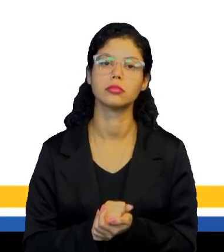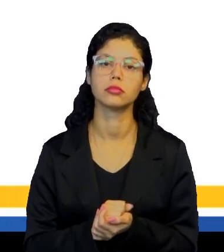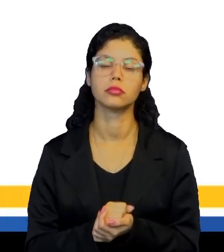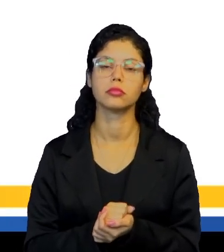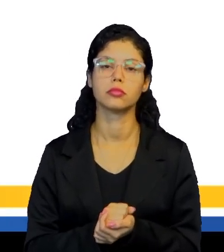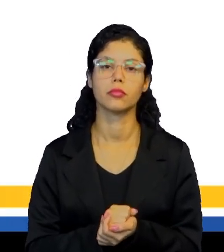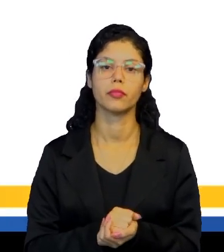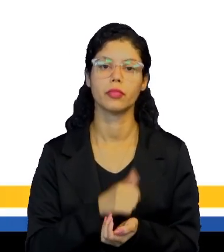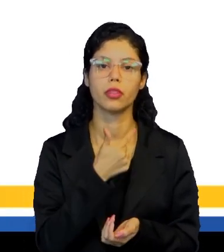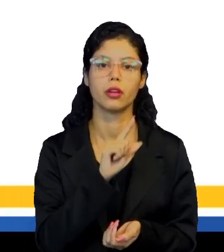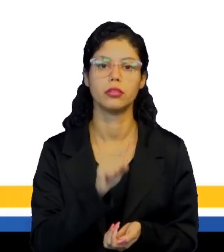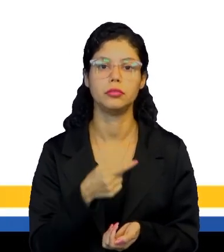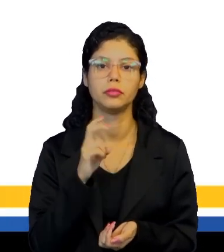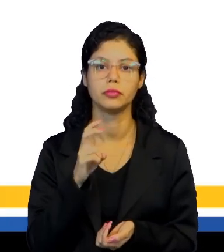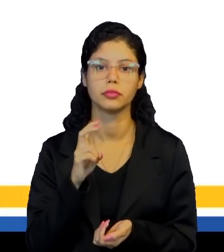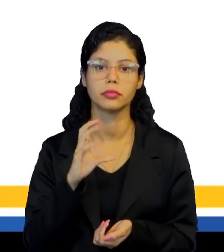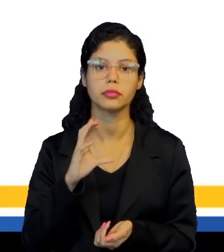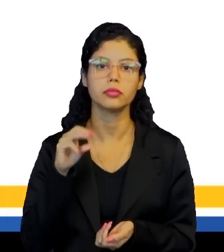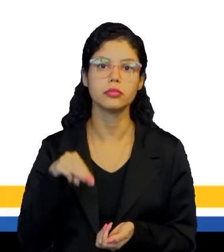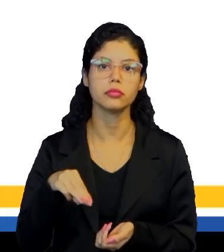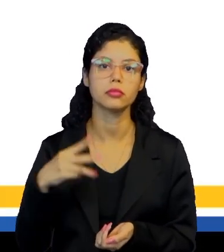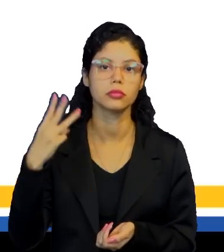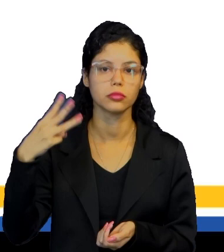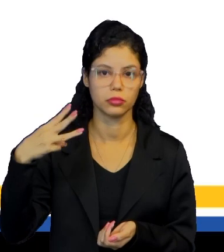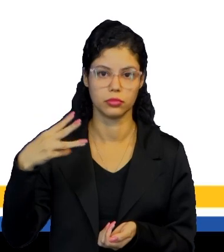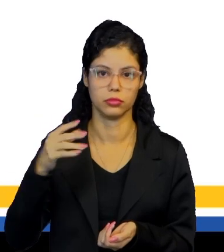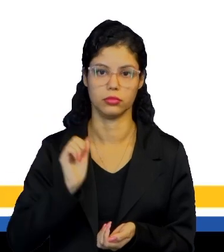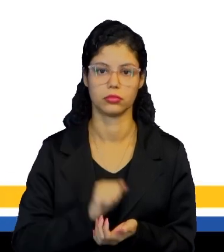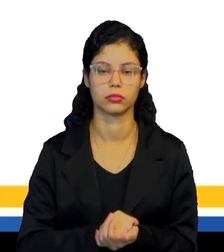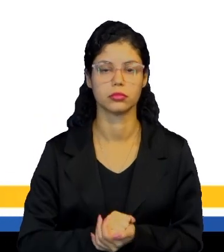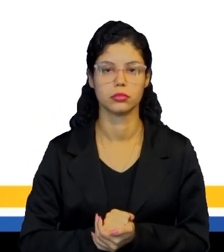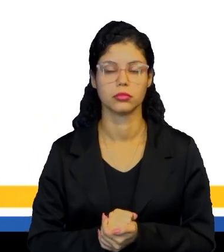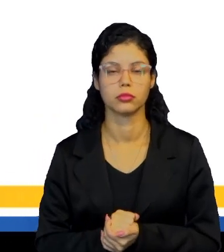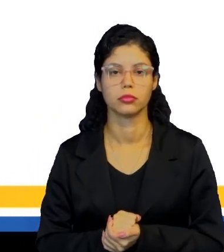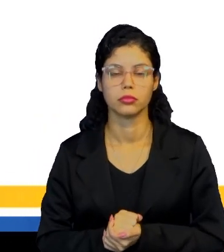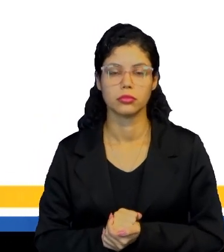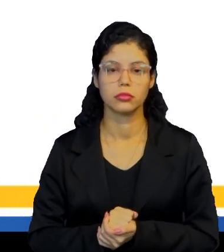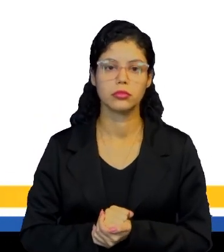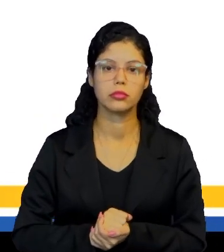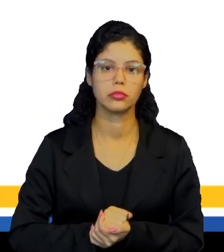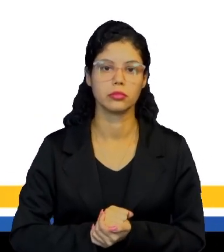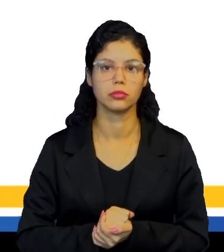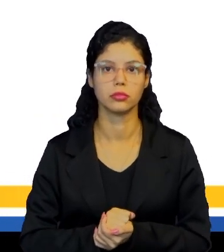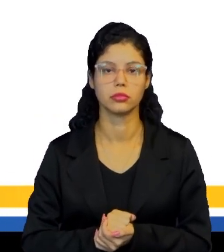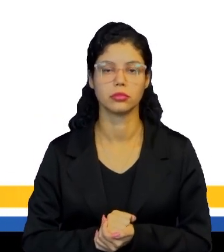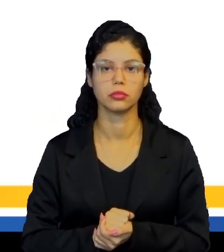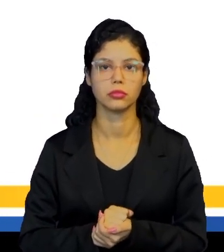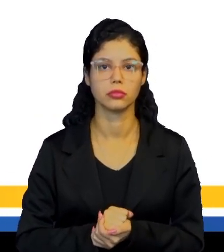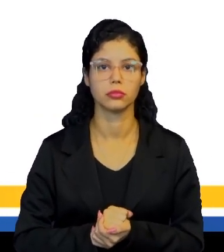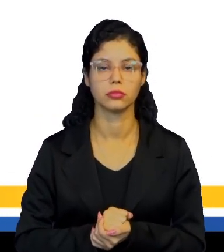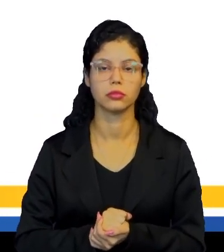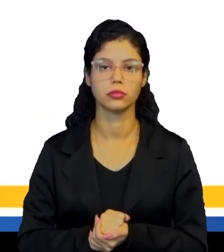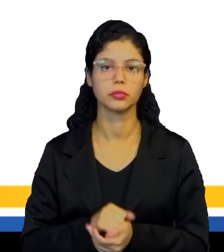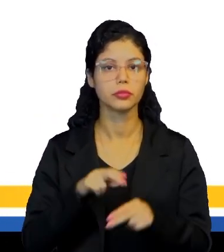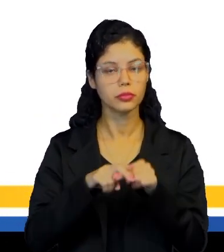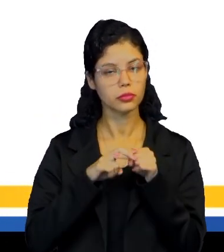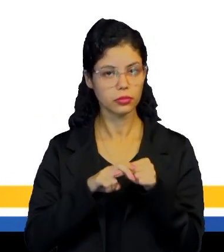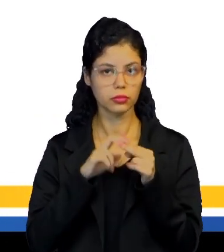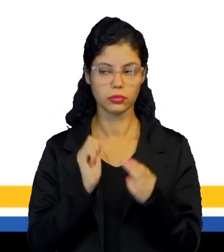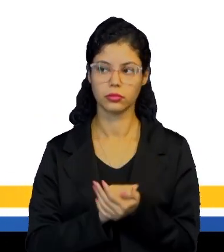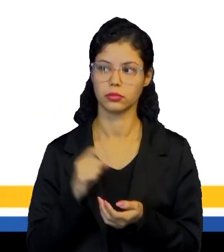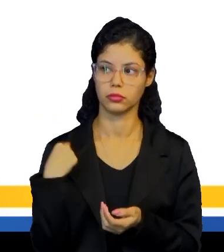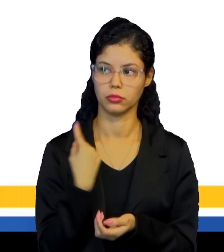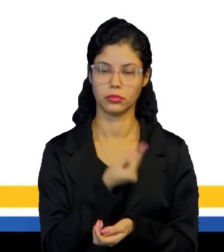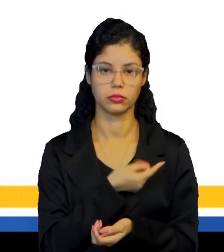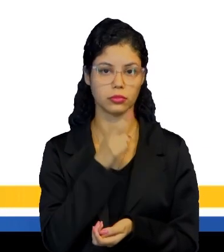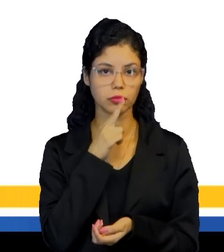80 x = 2,5 ou seja 2,5 cm público portanto